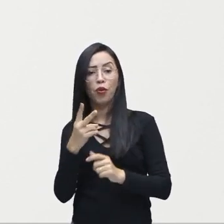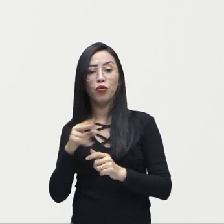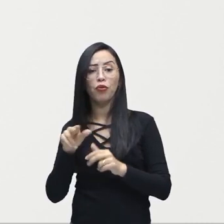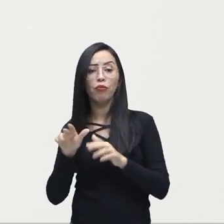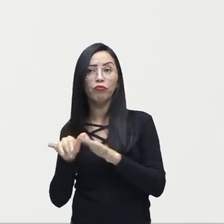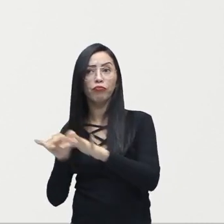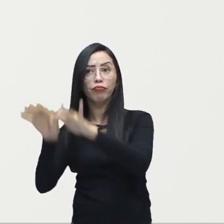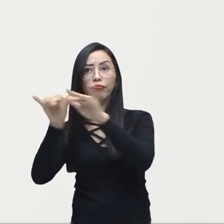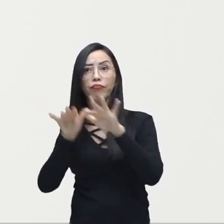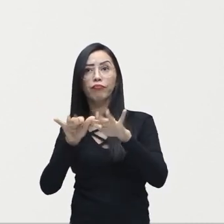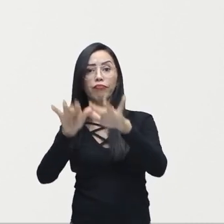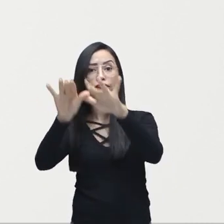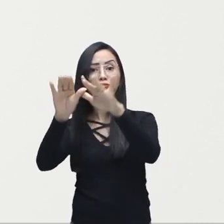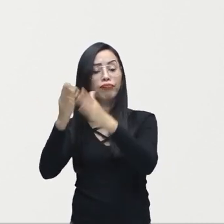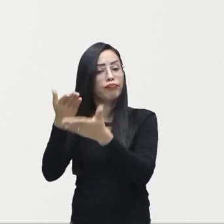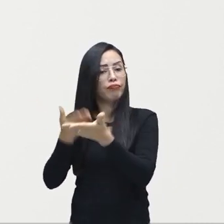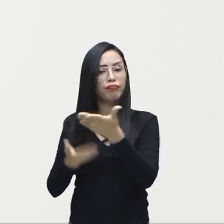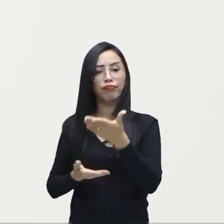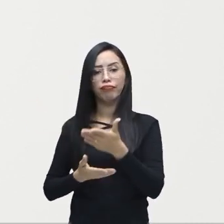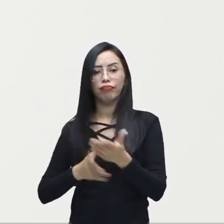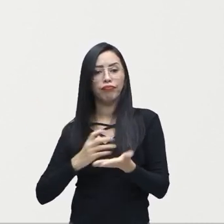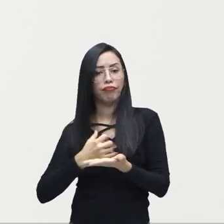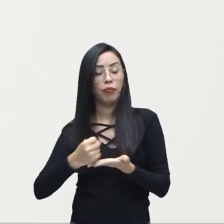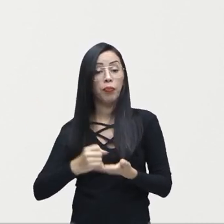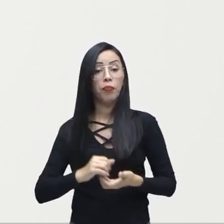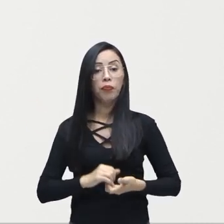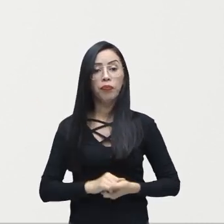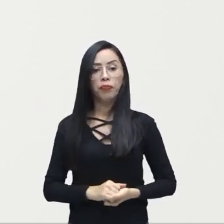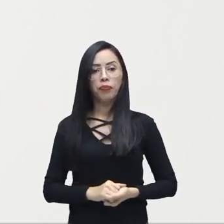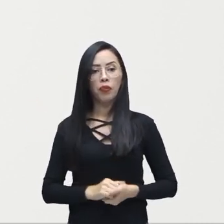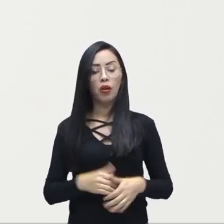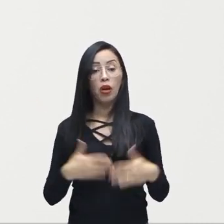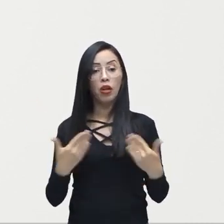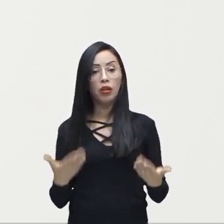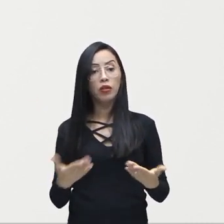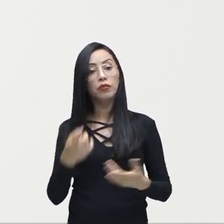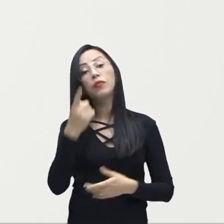principal? Será que está na introdução? Vamos ver ele marcadinho aqui.